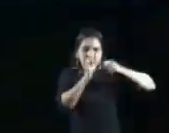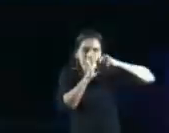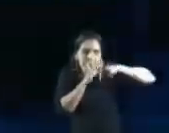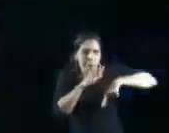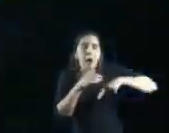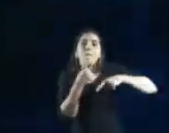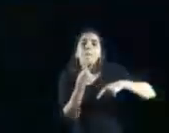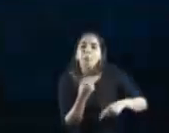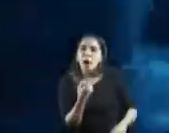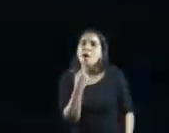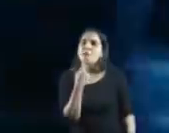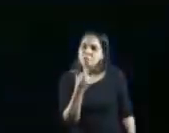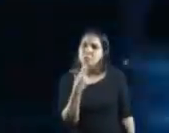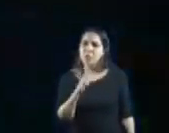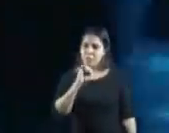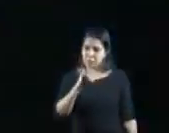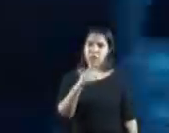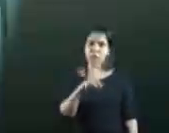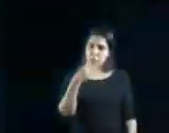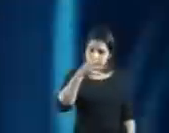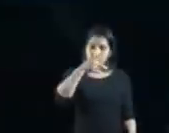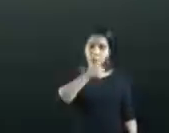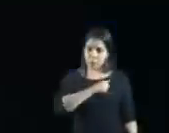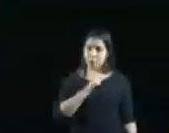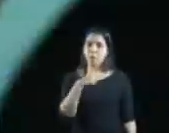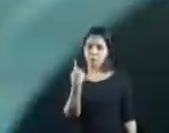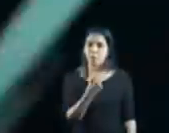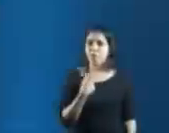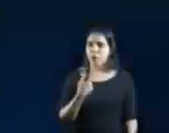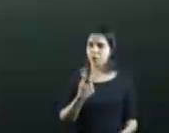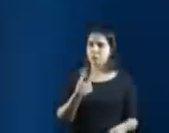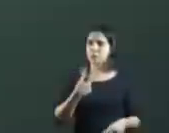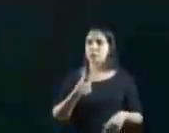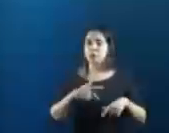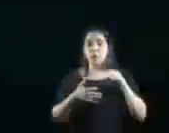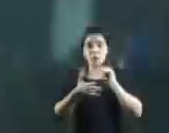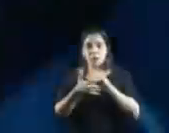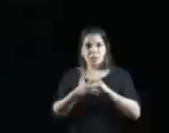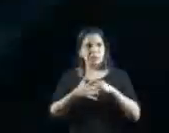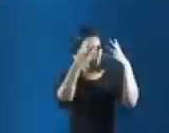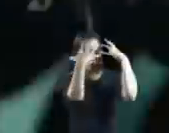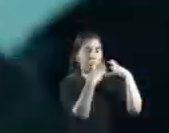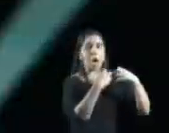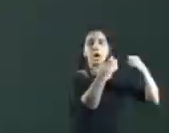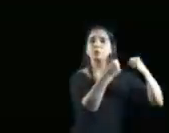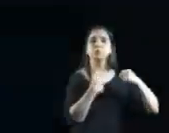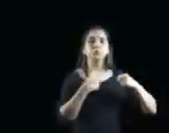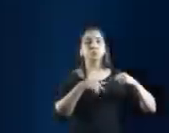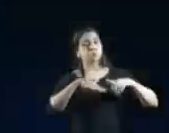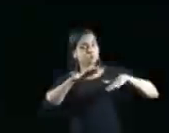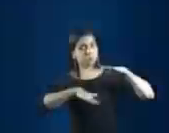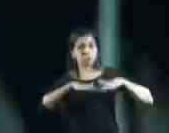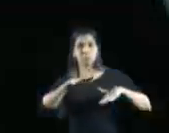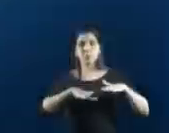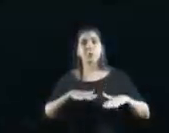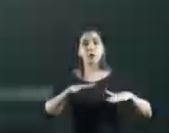gotejar, que nos faltarei. Os abutres, não deixe o sol